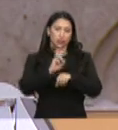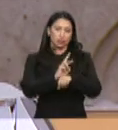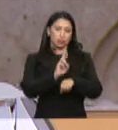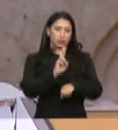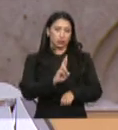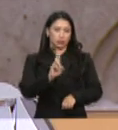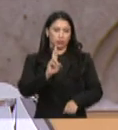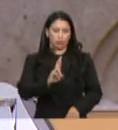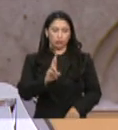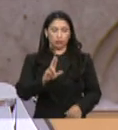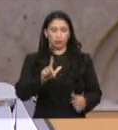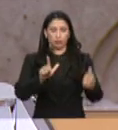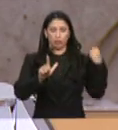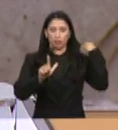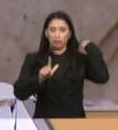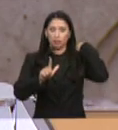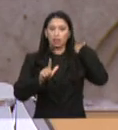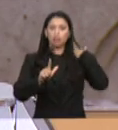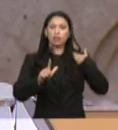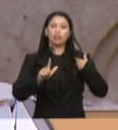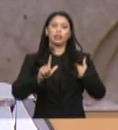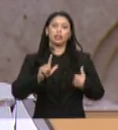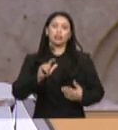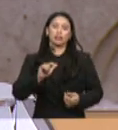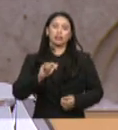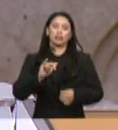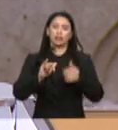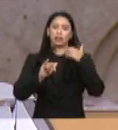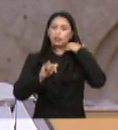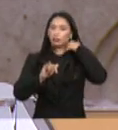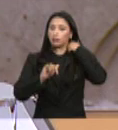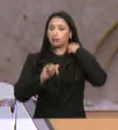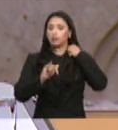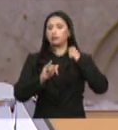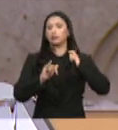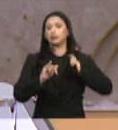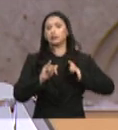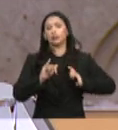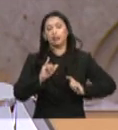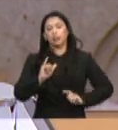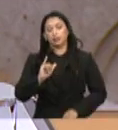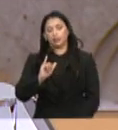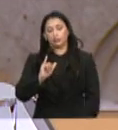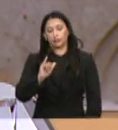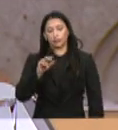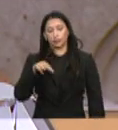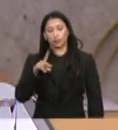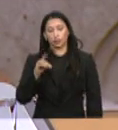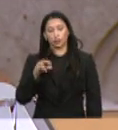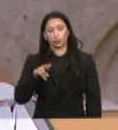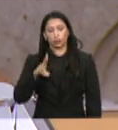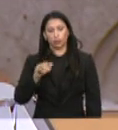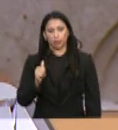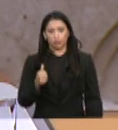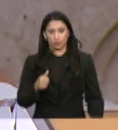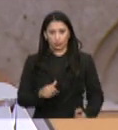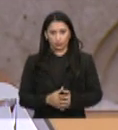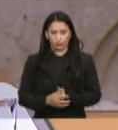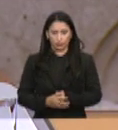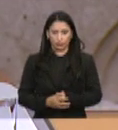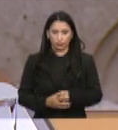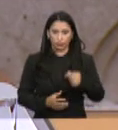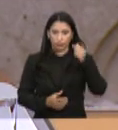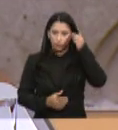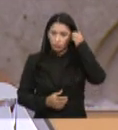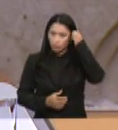Araújo pelo Belo pronunciamento e concedo a palavra a sua excelência o senhor Presidente